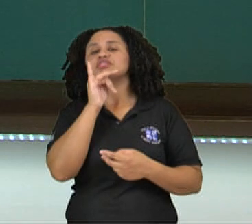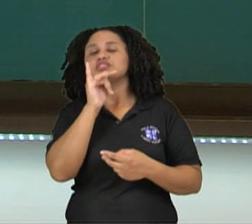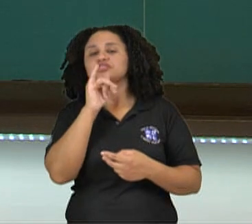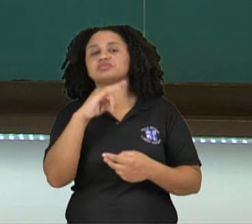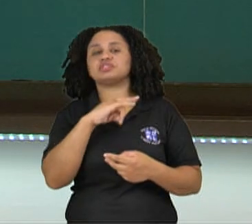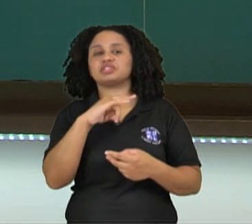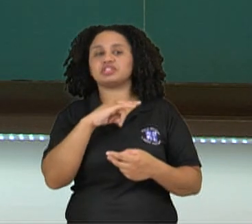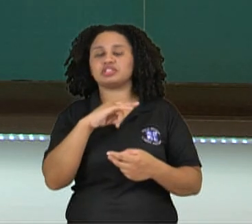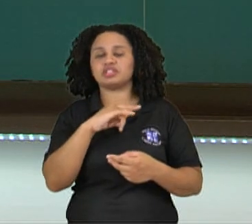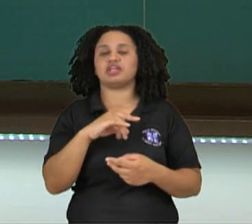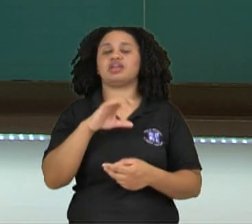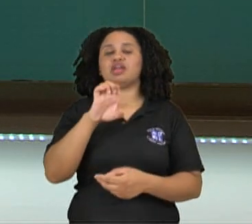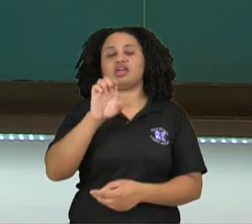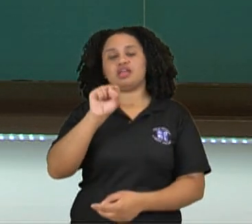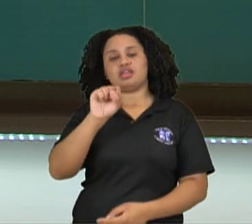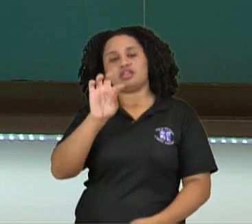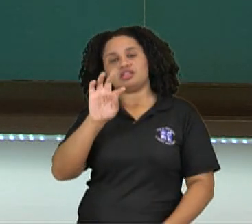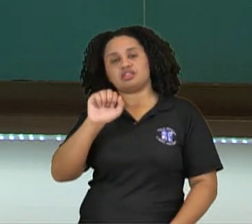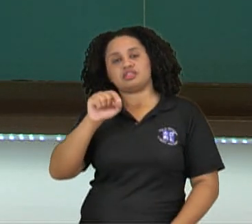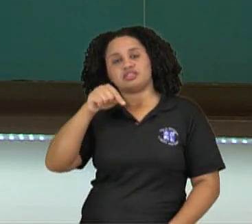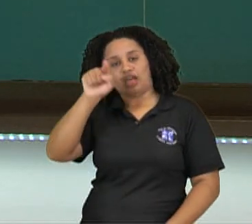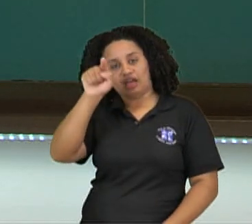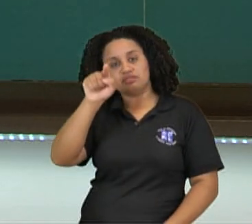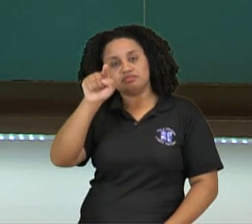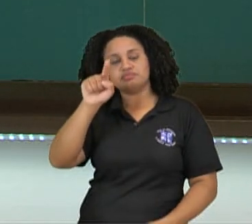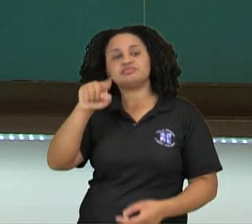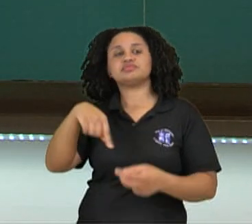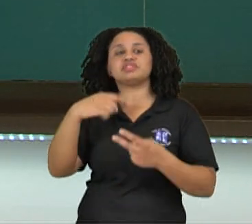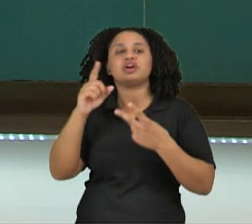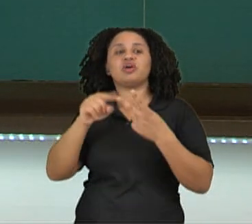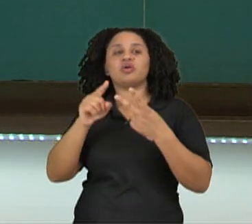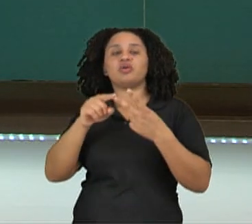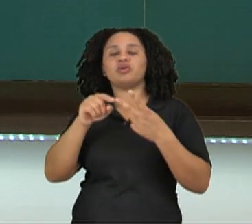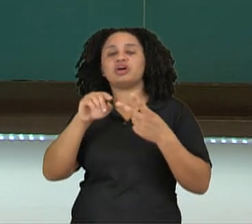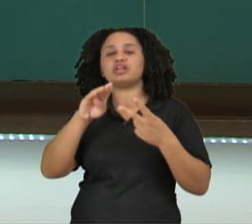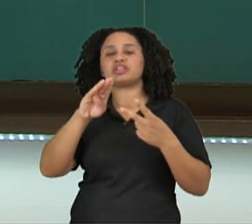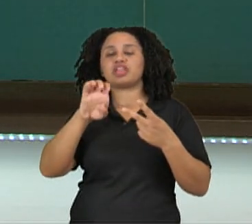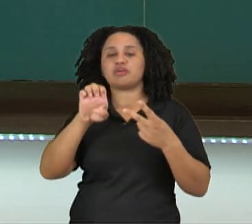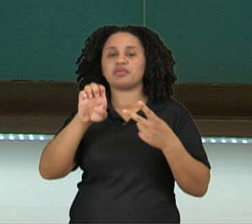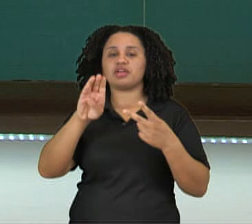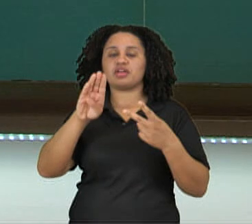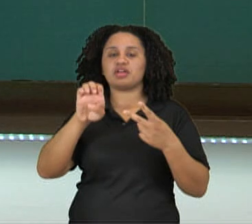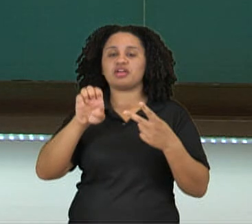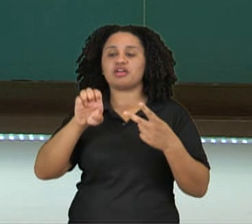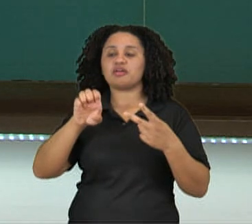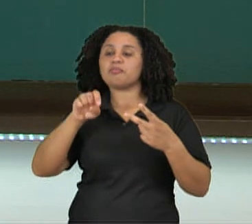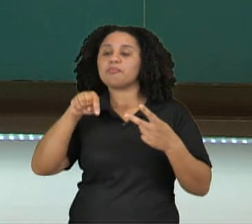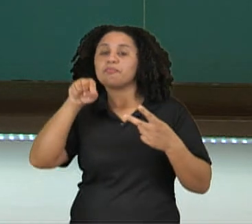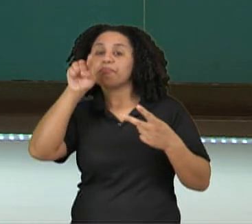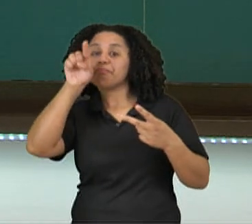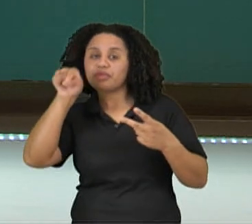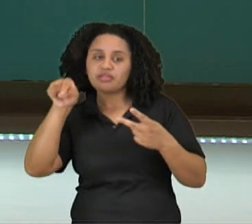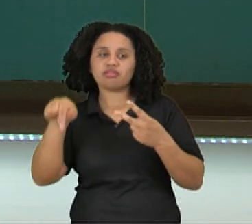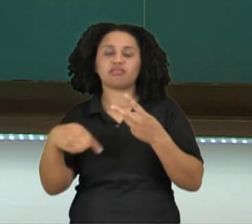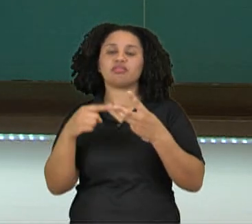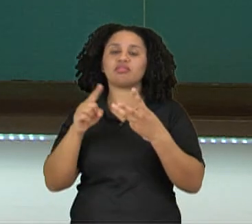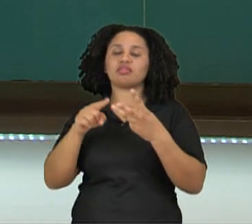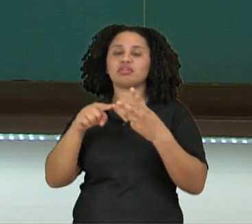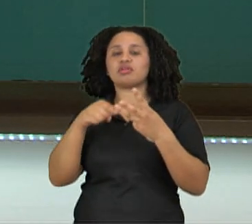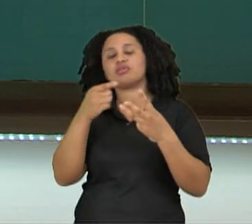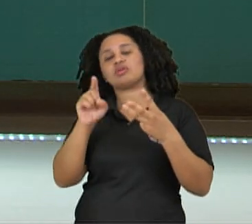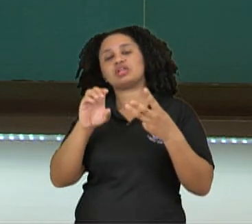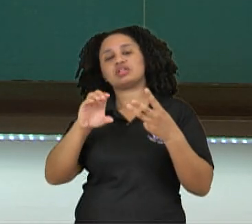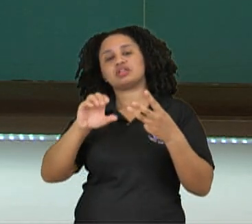encontramos aqui a palavra está, que é a flexão verbal na terceira pessoa do singular do verbo estar, né? Eu estou, tu estás, ele